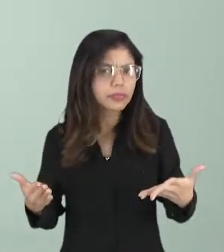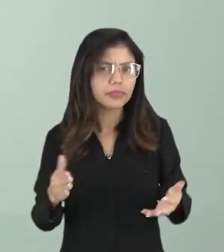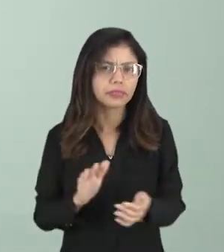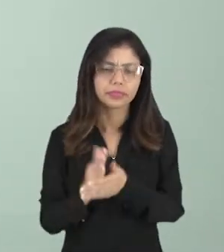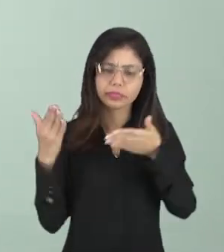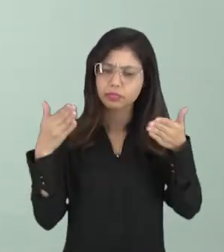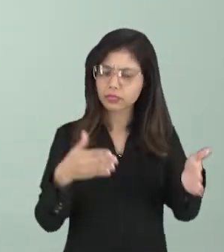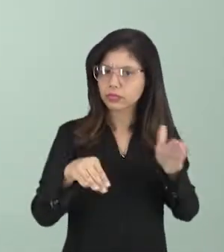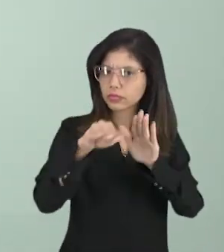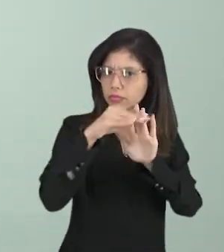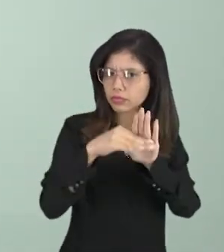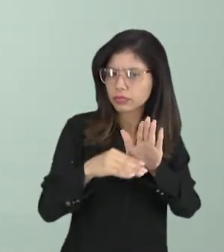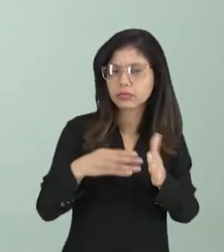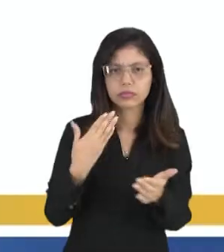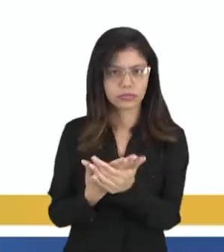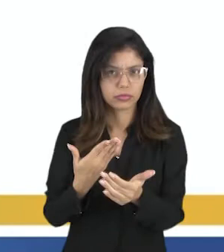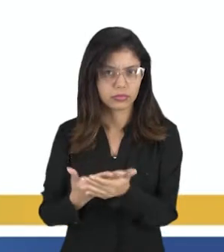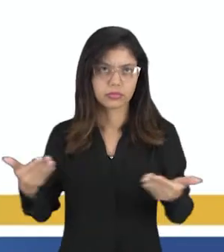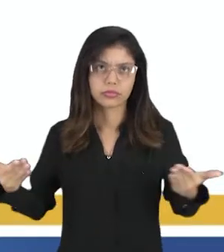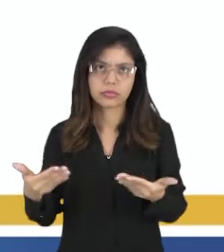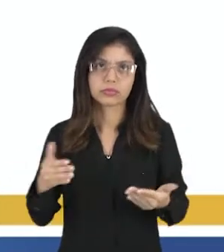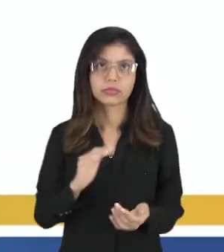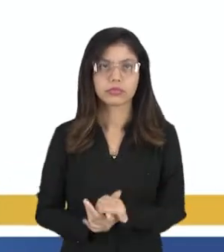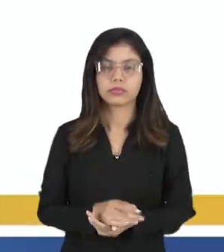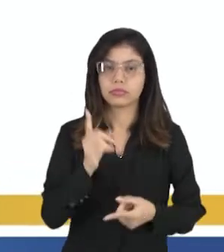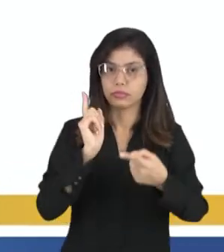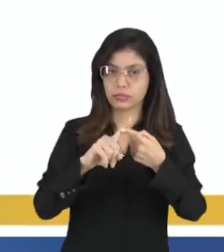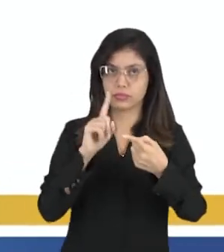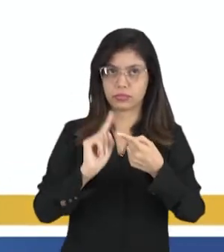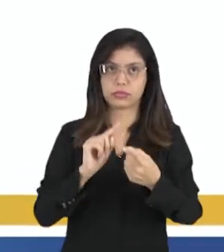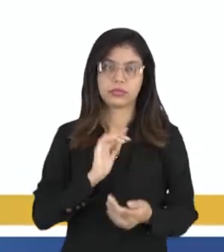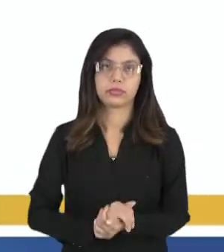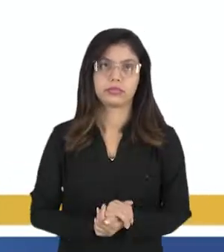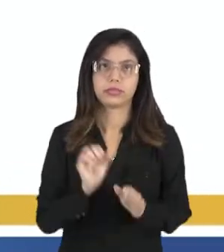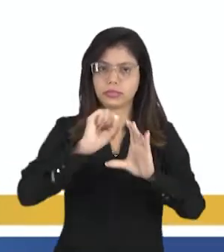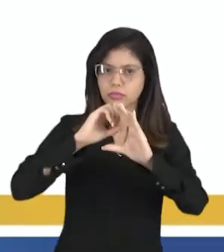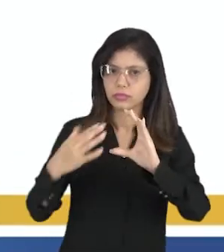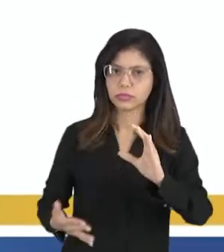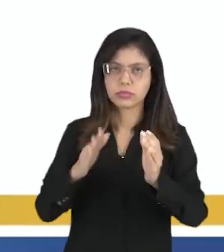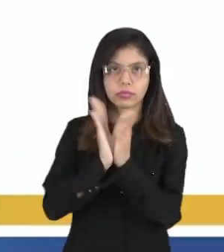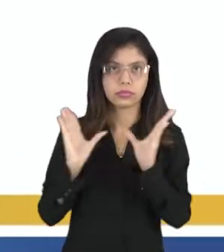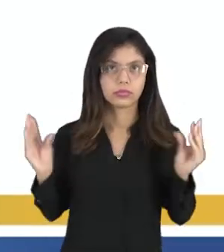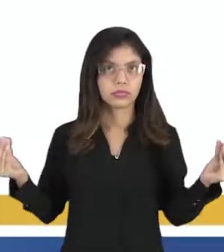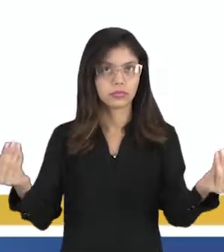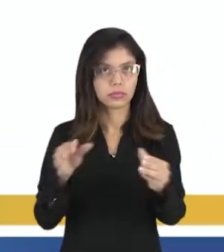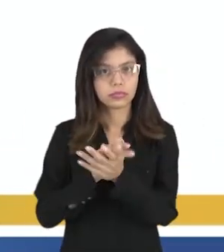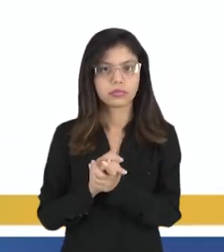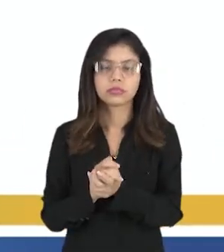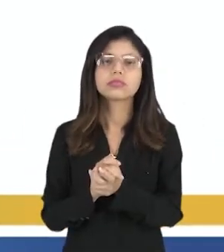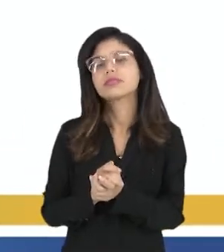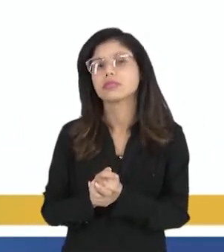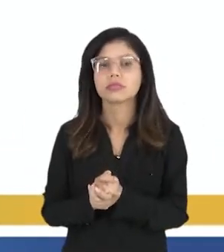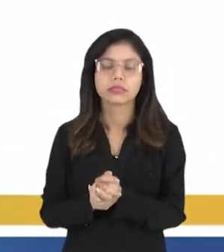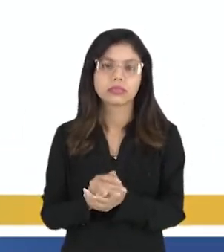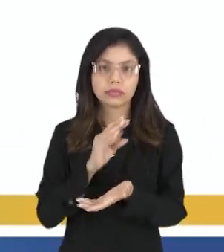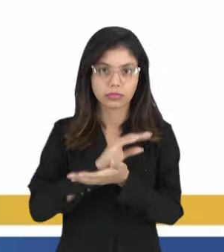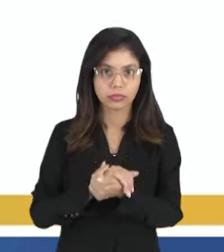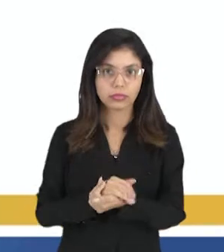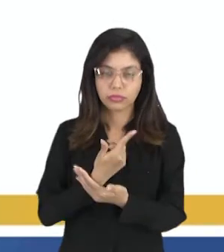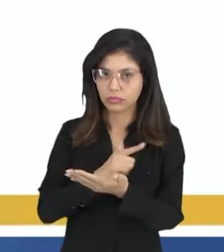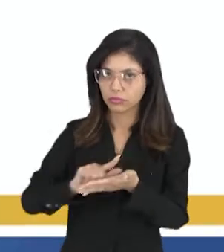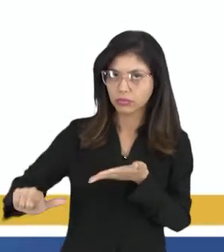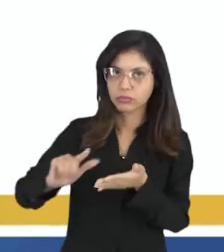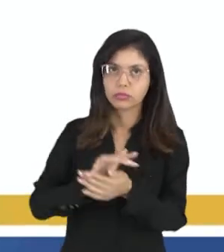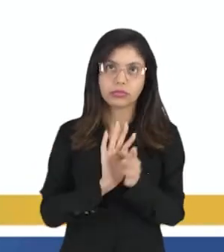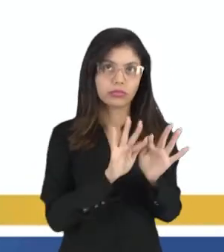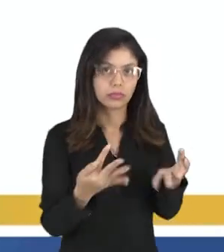objetivos da nossa aula de hoje? Bom, primeiro objetivo vai ser caracterizar as substâncias puras, simples, e